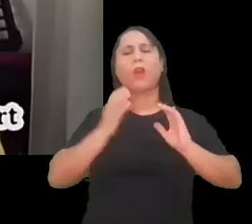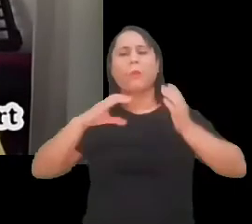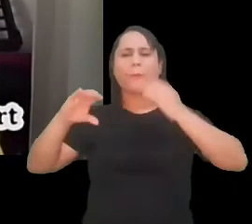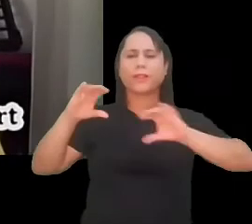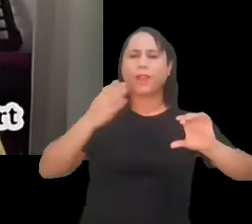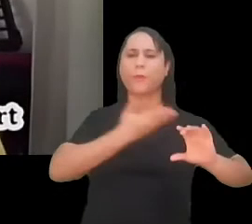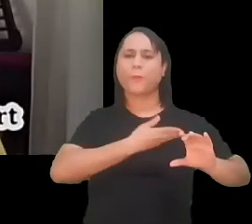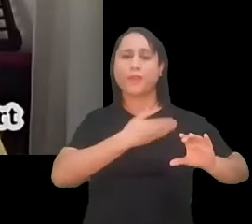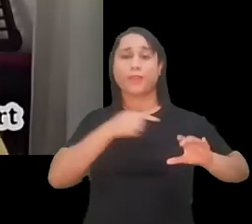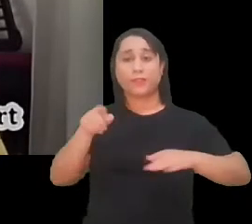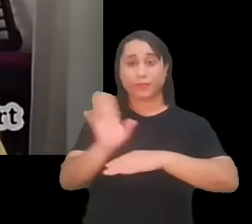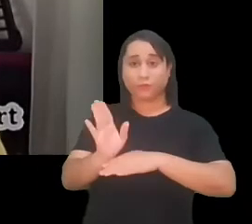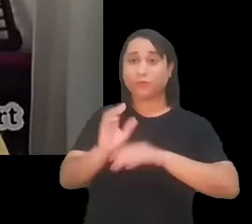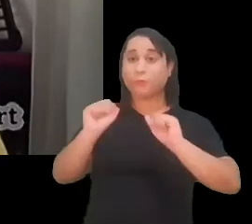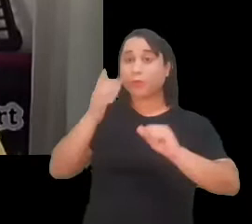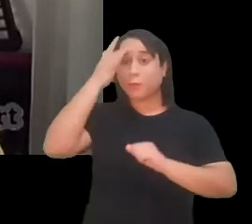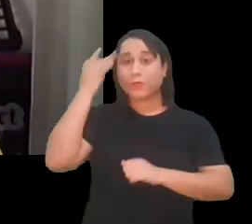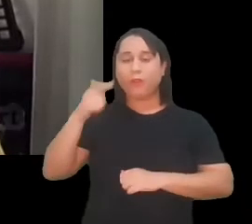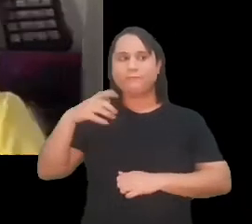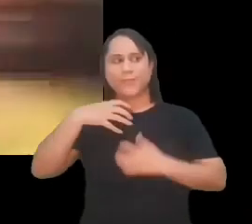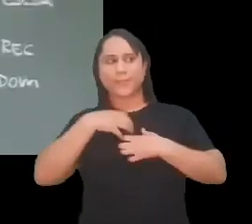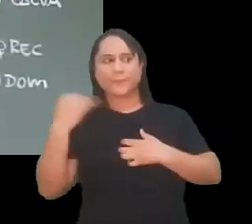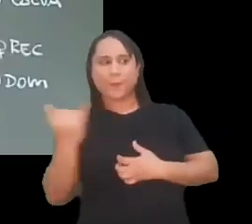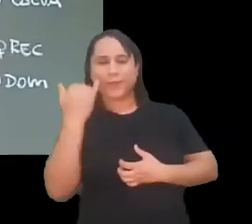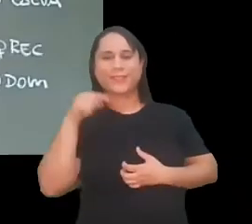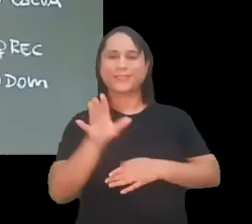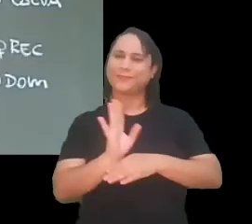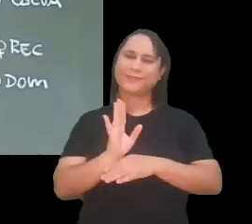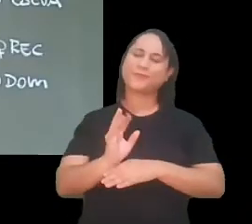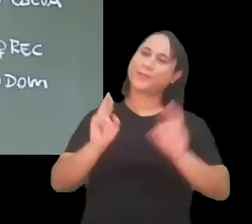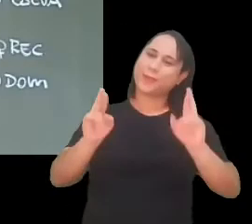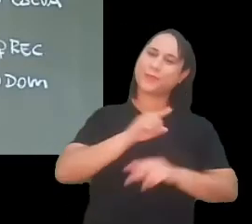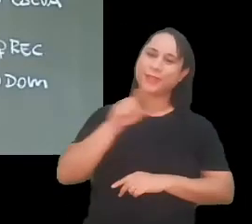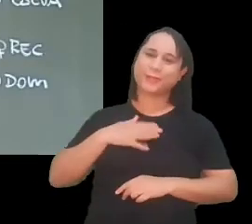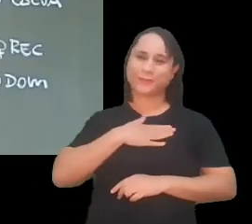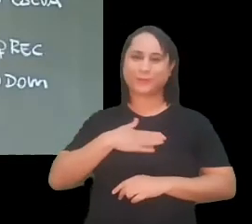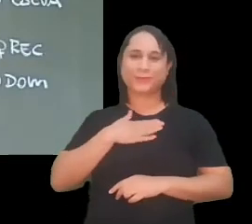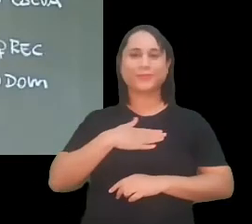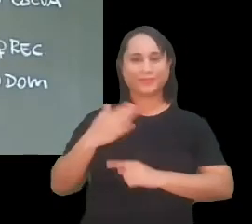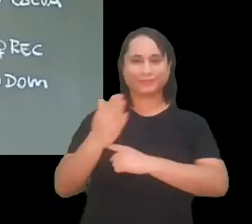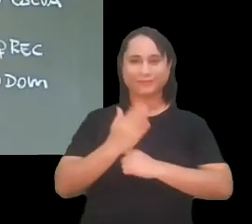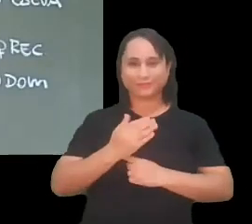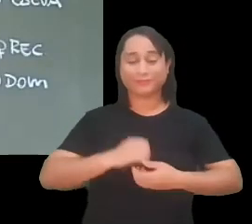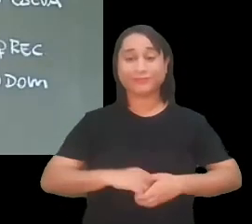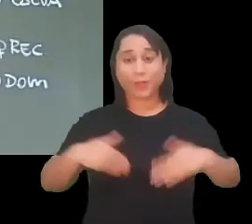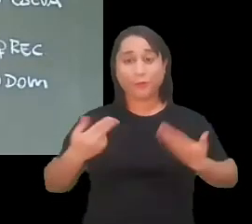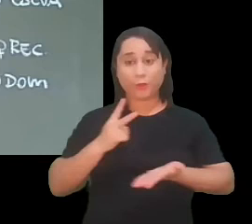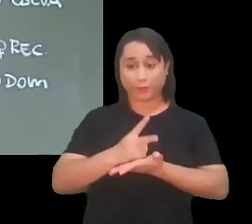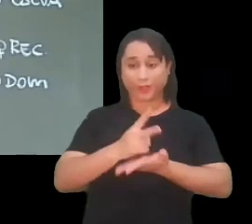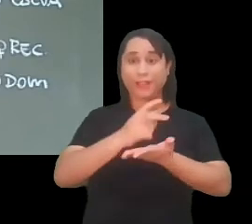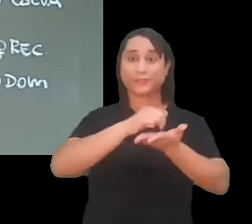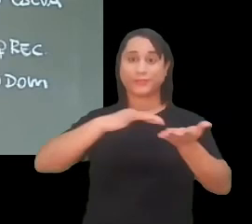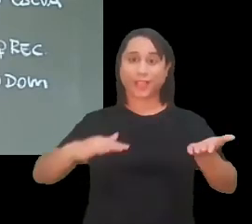para mais pessoas além de você. Eu conto com a colaboração de todos e vamos lá. Vamos então ao nosso exercício. Eu trouxe para vocês aí uma questão da